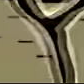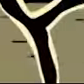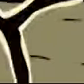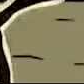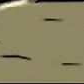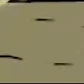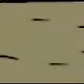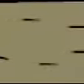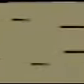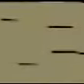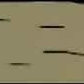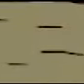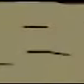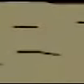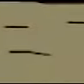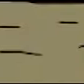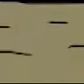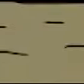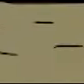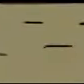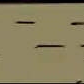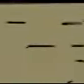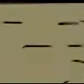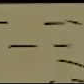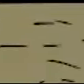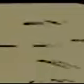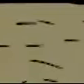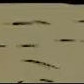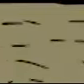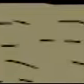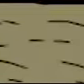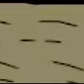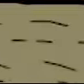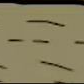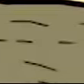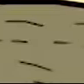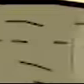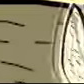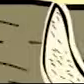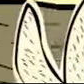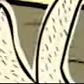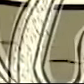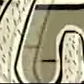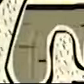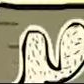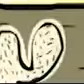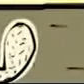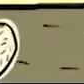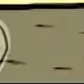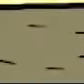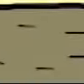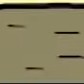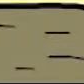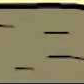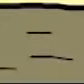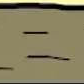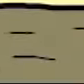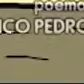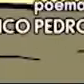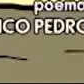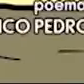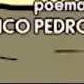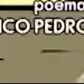desdobra, escreve, edita. Depois corre e mostra ao povo aquele trabalho novo tecido em fios de amor,